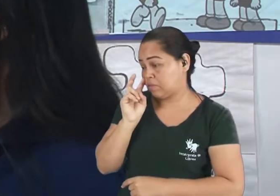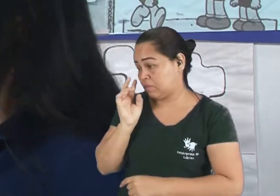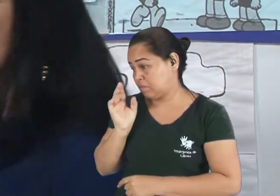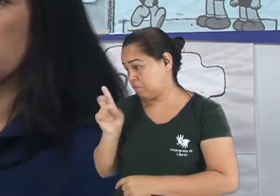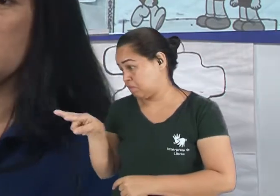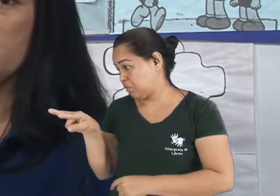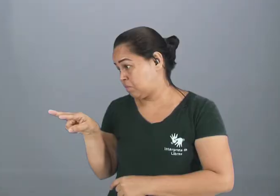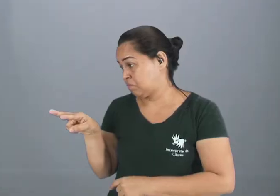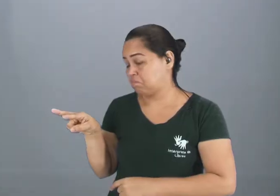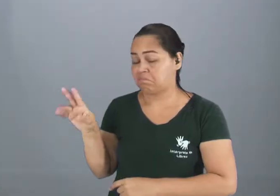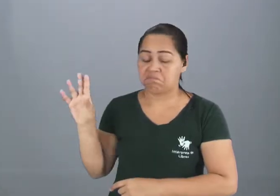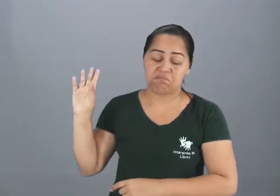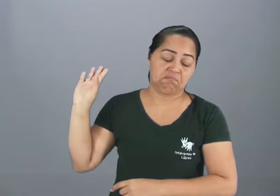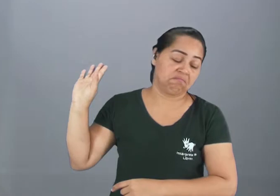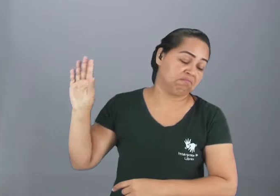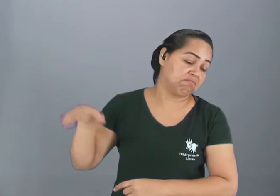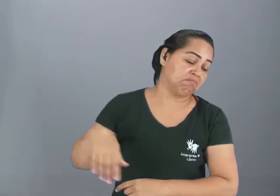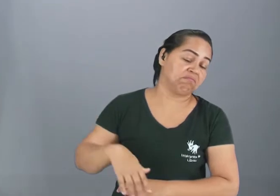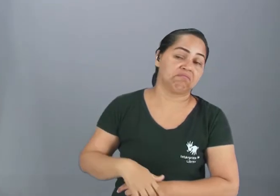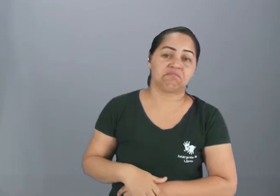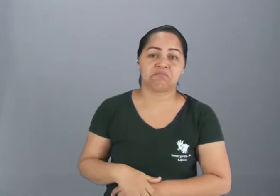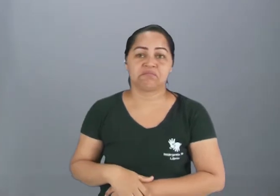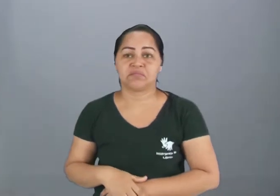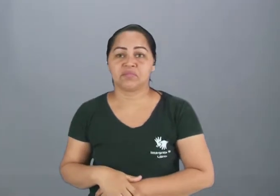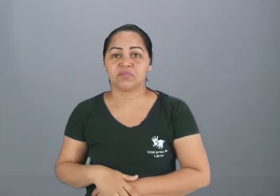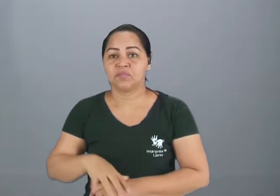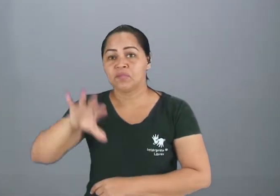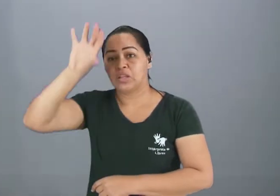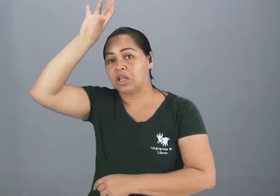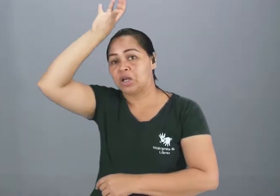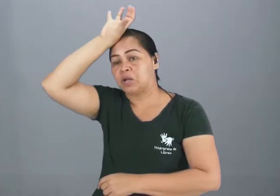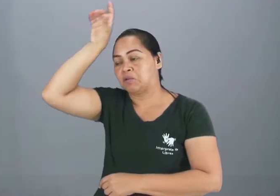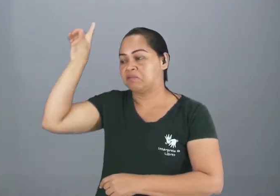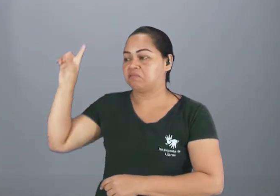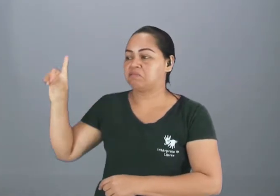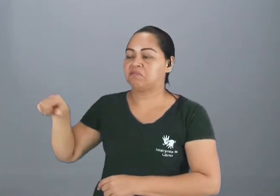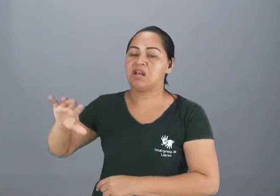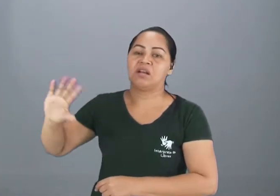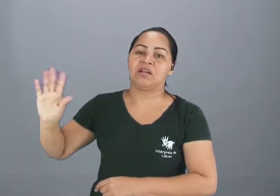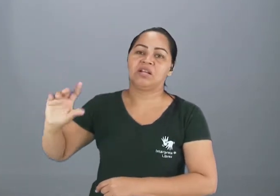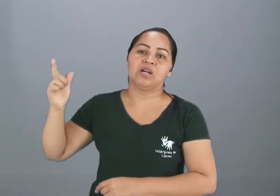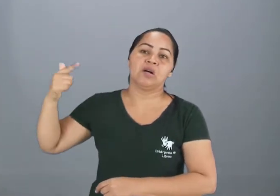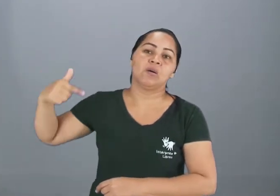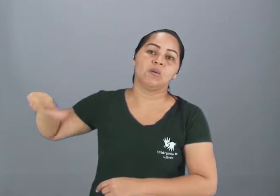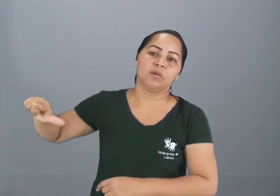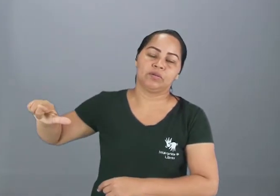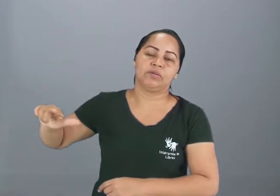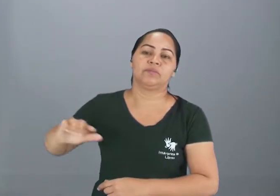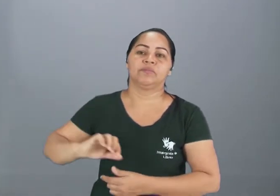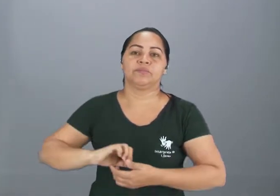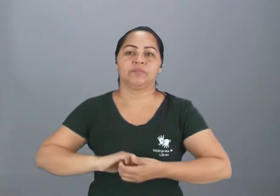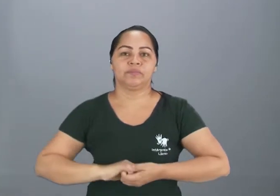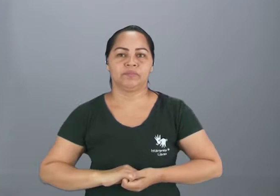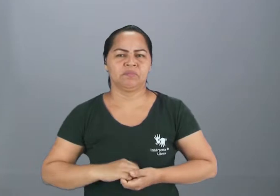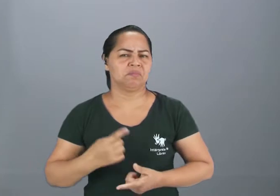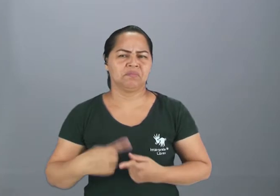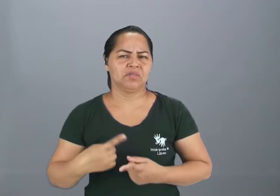como esperávamos. Por que será que ela não bateu no garoto, somente no Cebolinha ela faria isso?